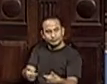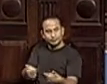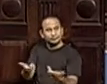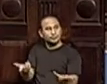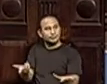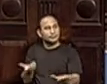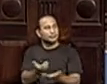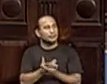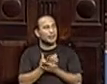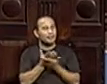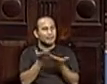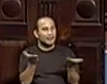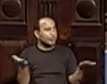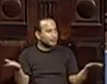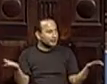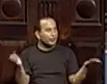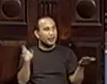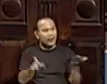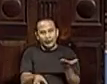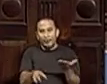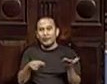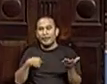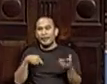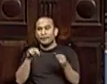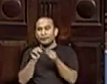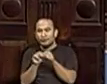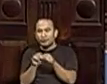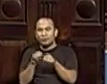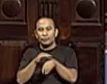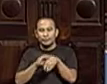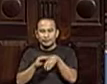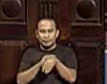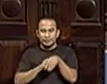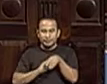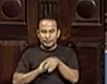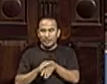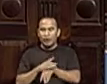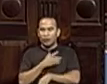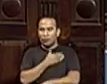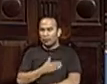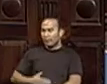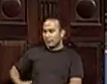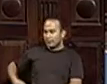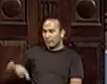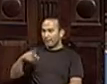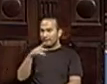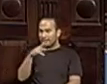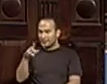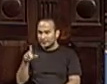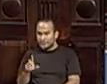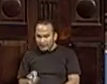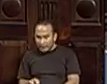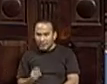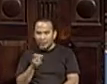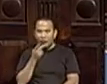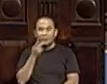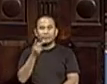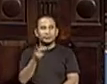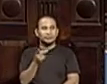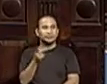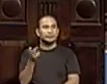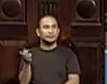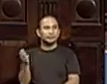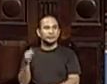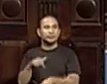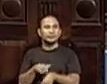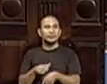em vias de ser perdida, tanto é que fiz questão de conversar diretamente com o governador Pezão, atentando a ele sobre os prazos